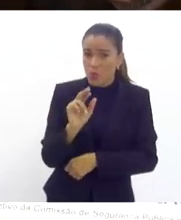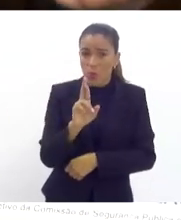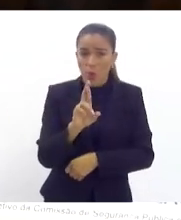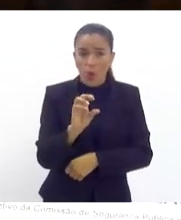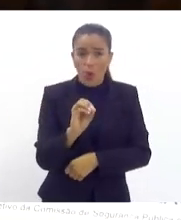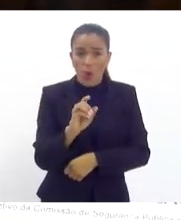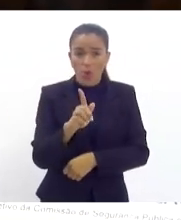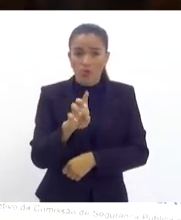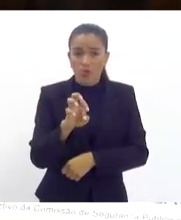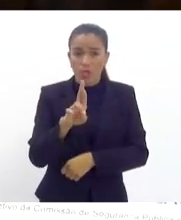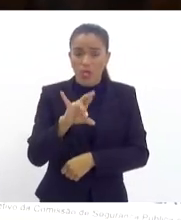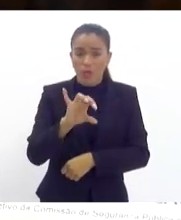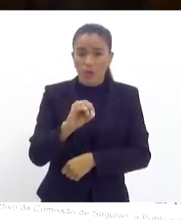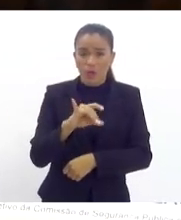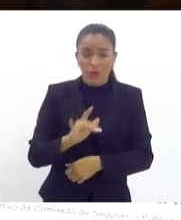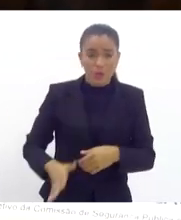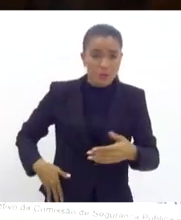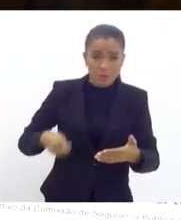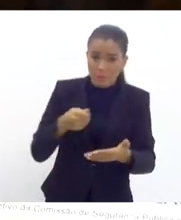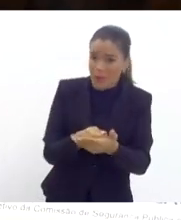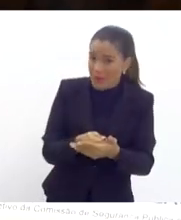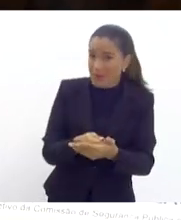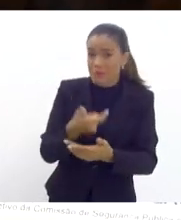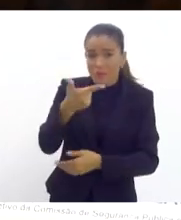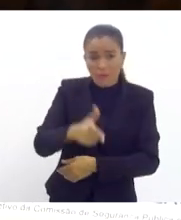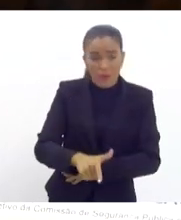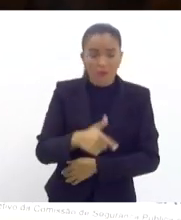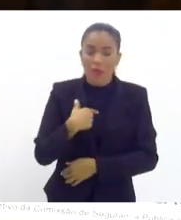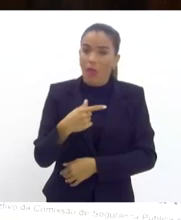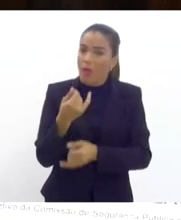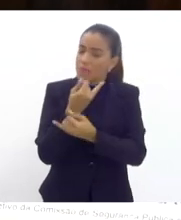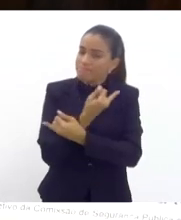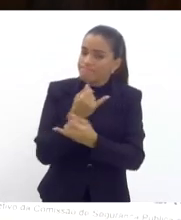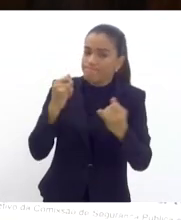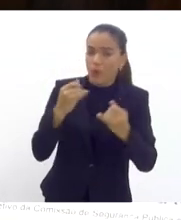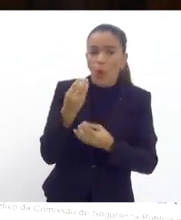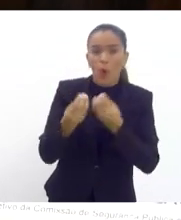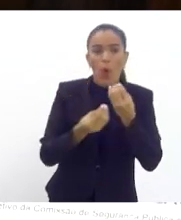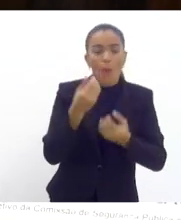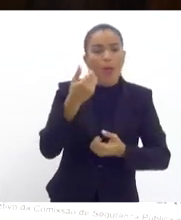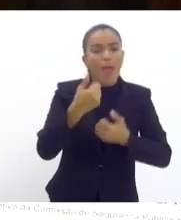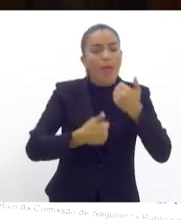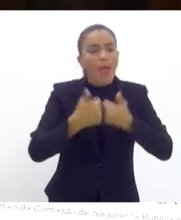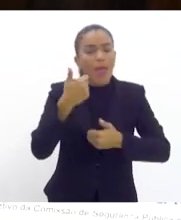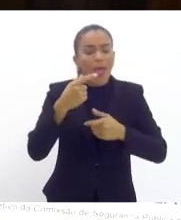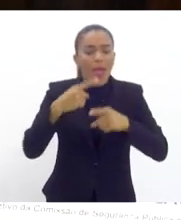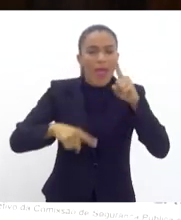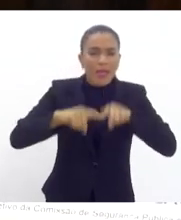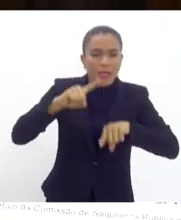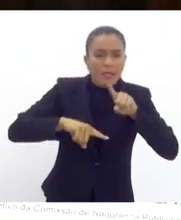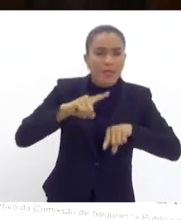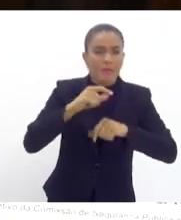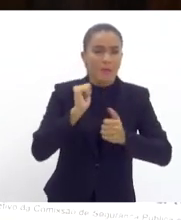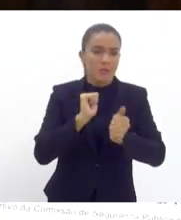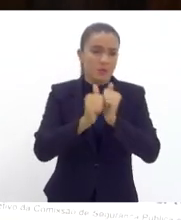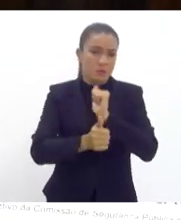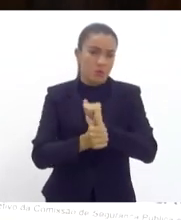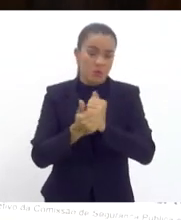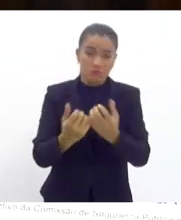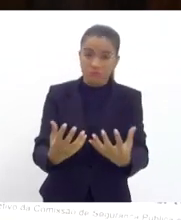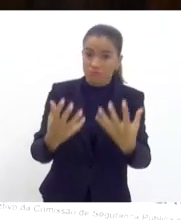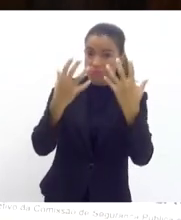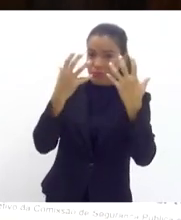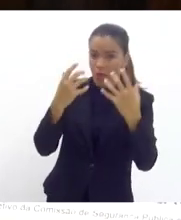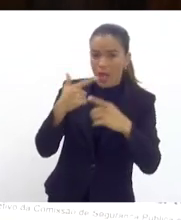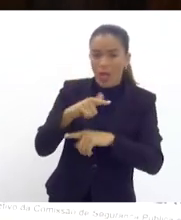de novo a colocação dos refletores É impressionante como um equipamento esportivo da vida num lugar aquele lugar que